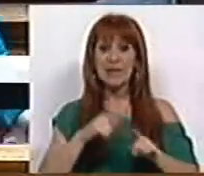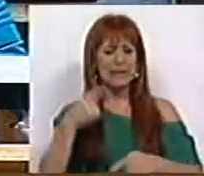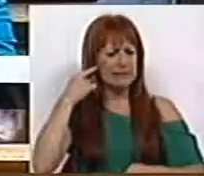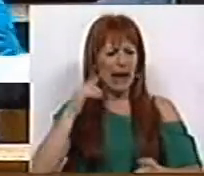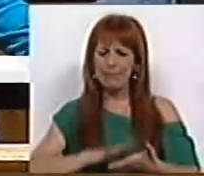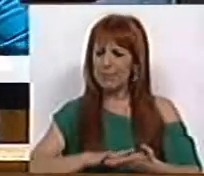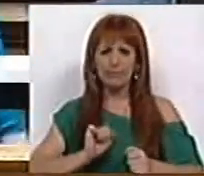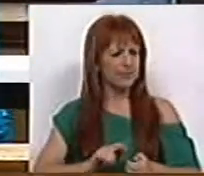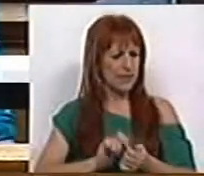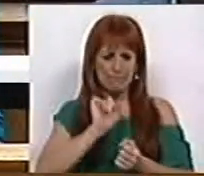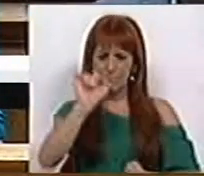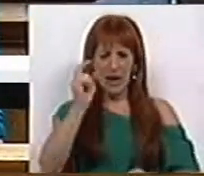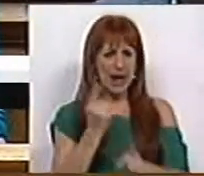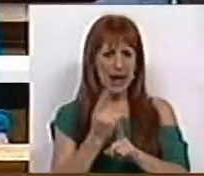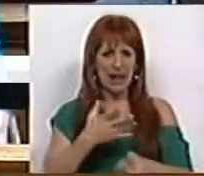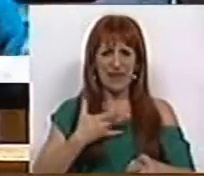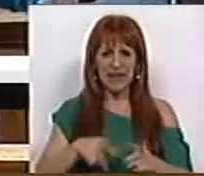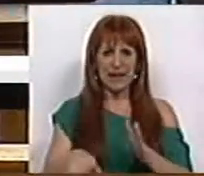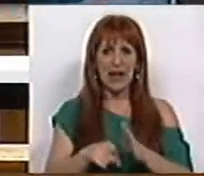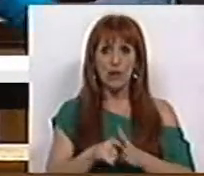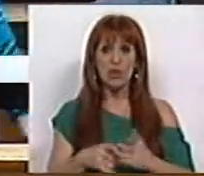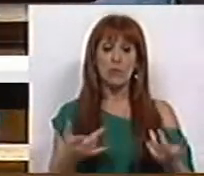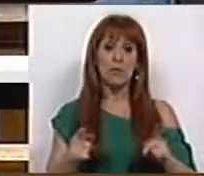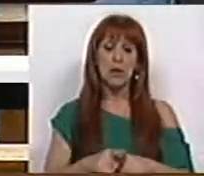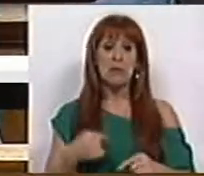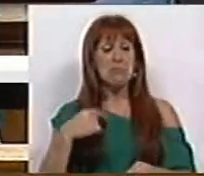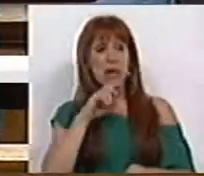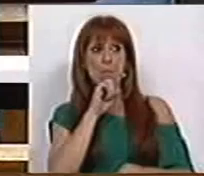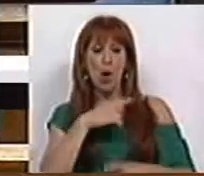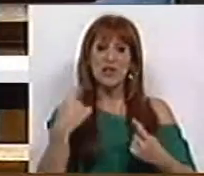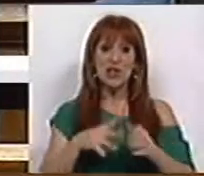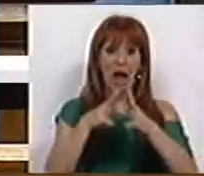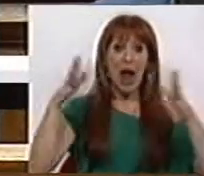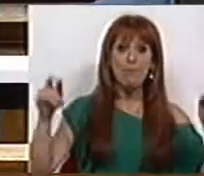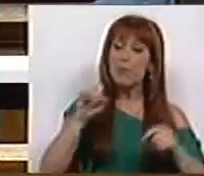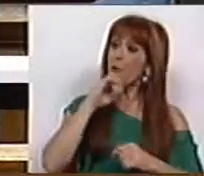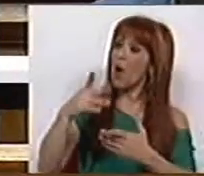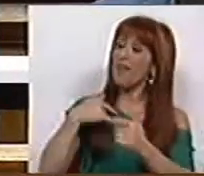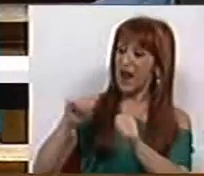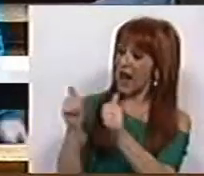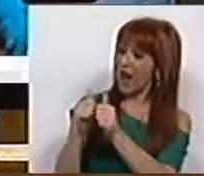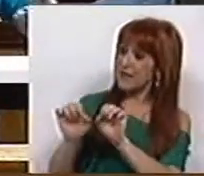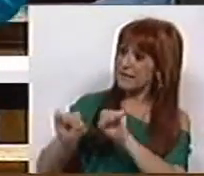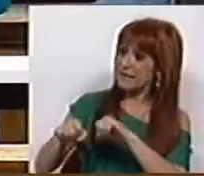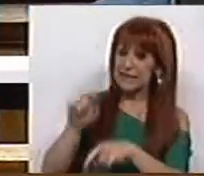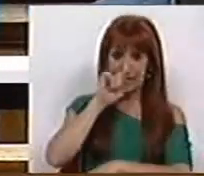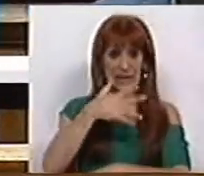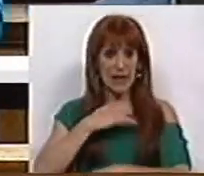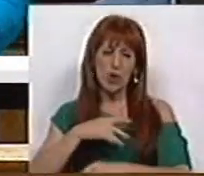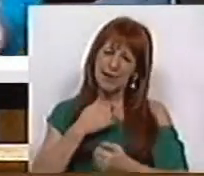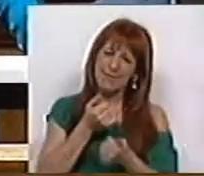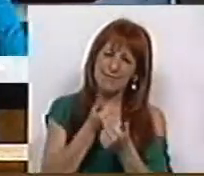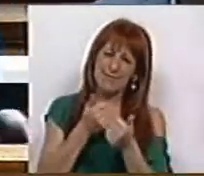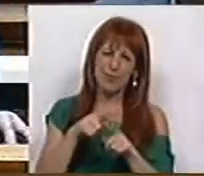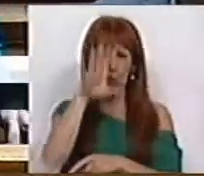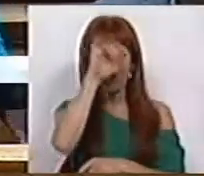de associação de vigência deste mesmo decreto-lei e até ponhamos a hipótese e a maioria nos poder acompanhar se quisesse ser